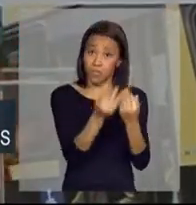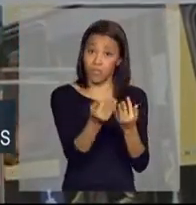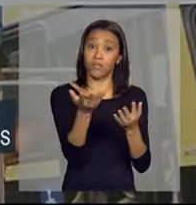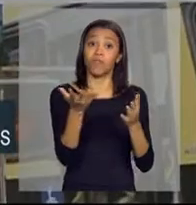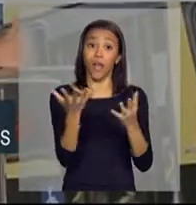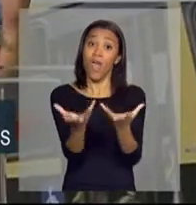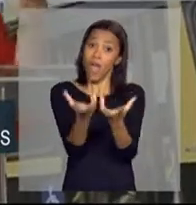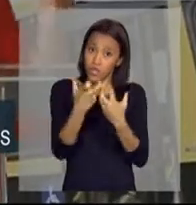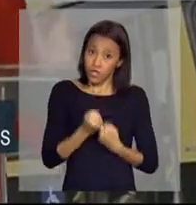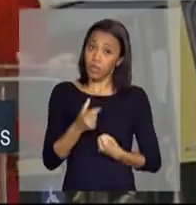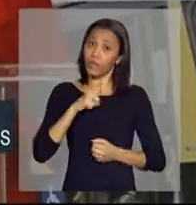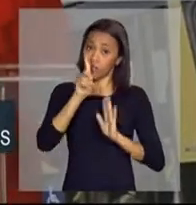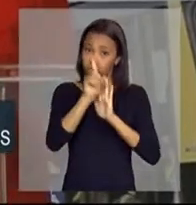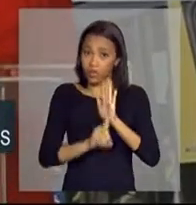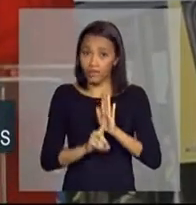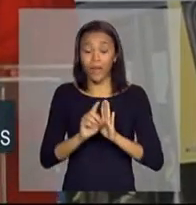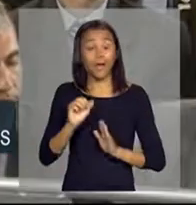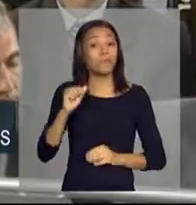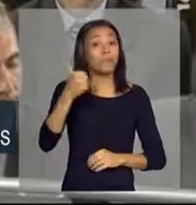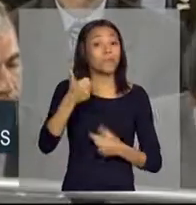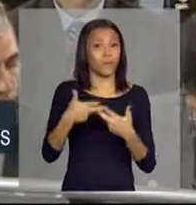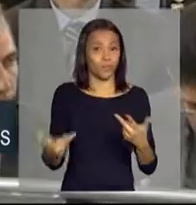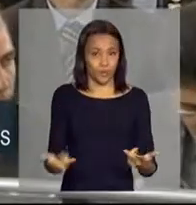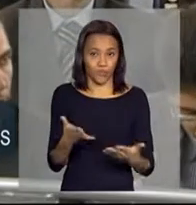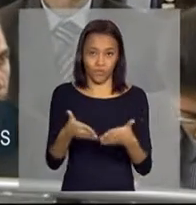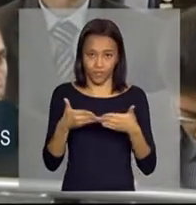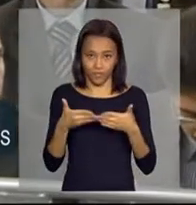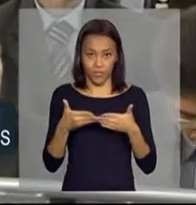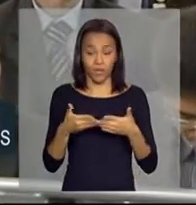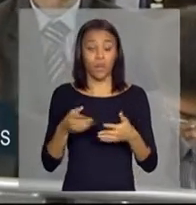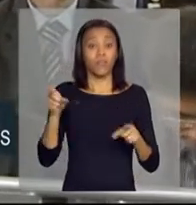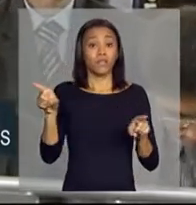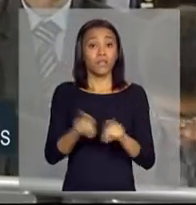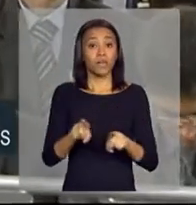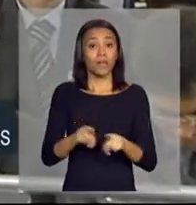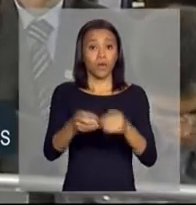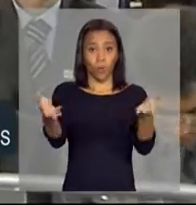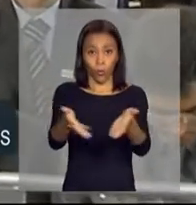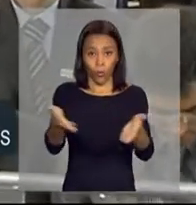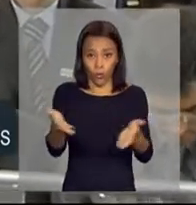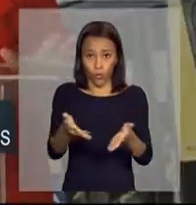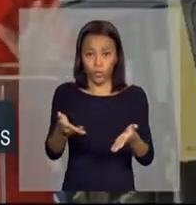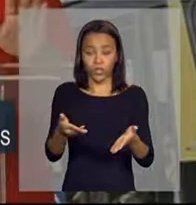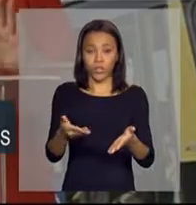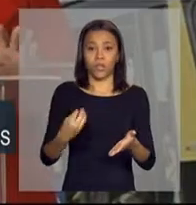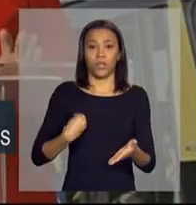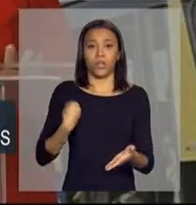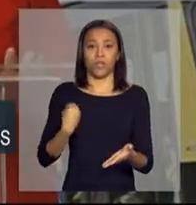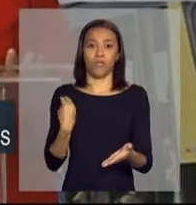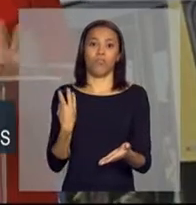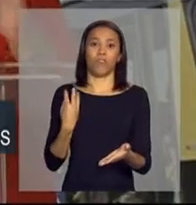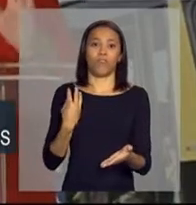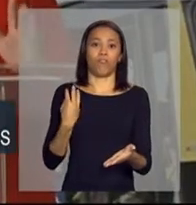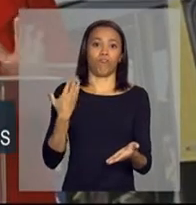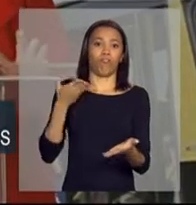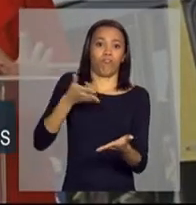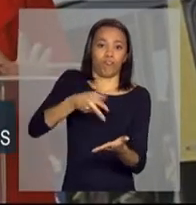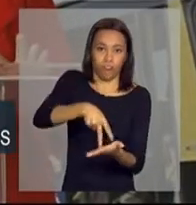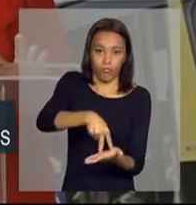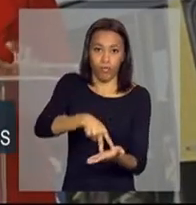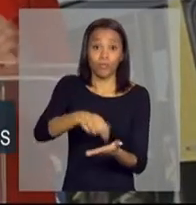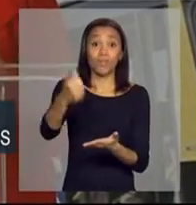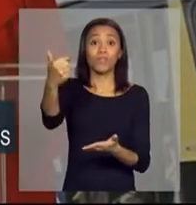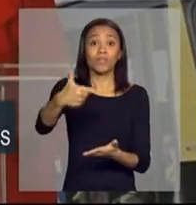direito. Essa é uma primeira coisa. Mas, sobretudo, hoje eu participo de um segundo